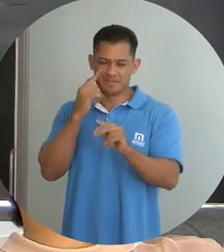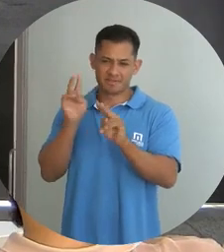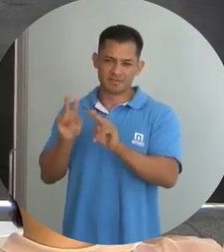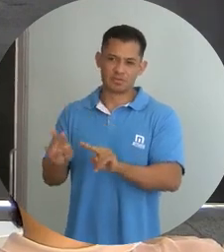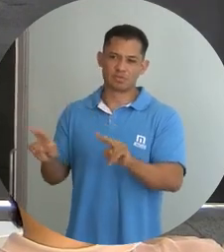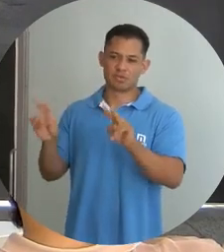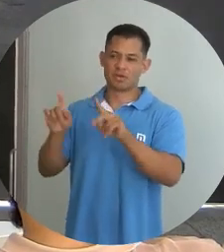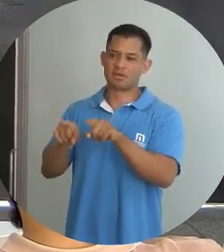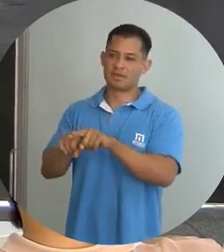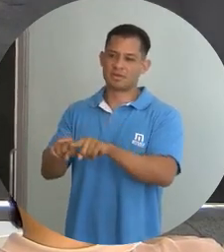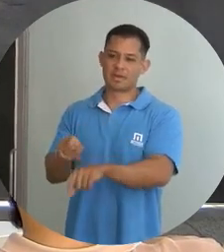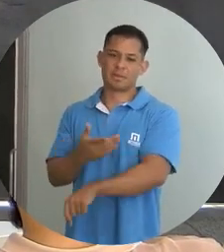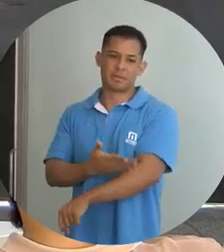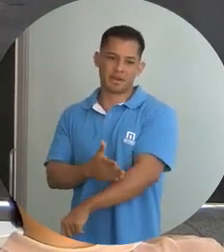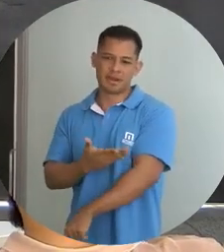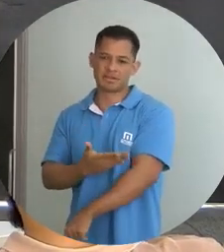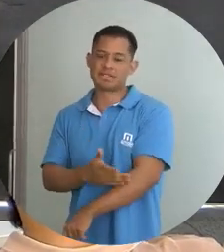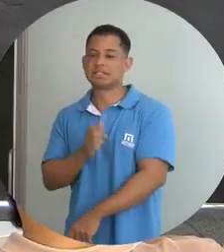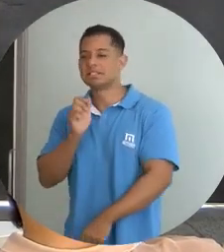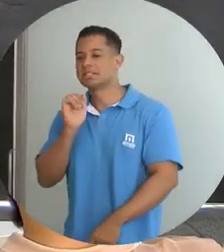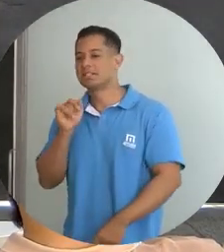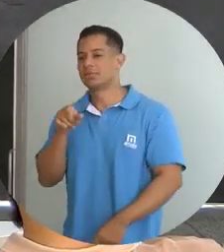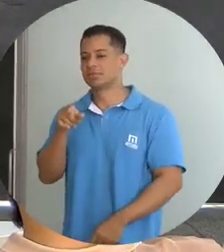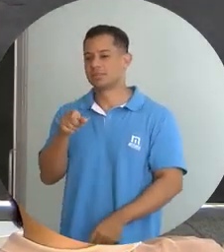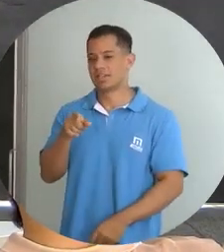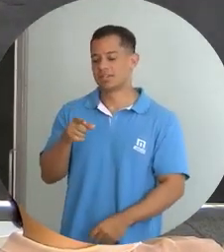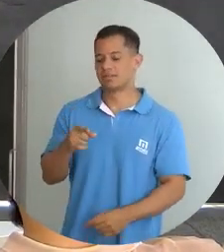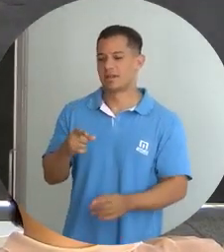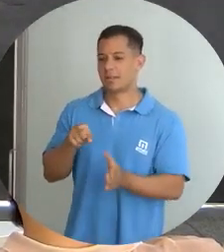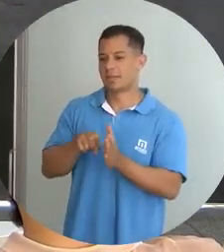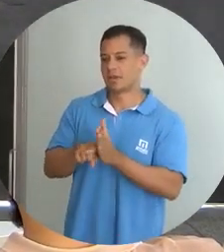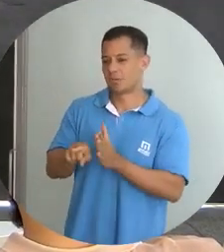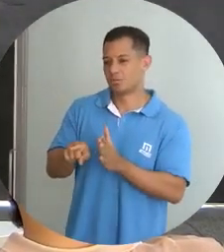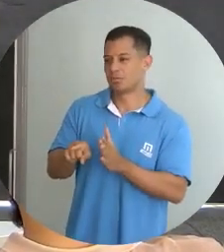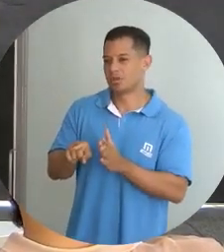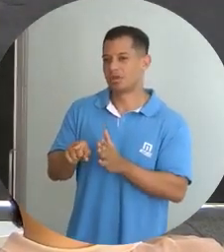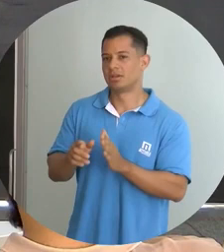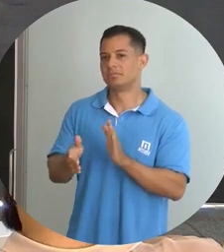prática. Mas quem tiver já alguma pergunta, vamos lá.